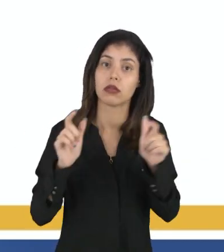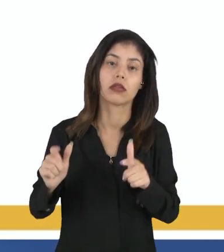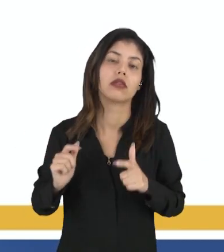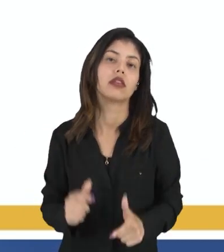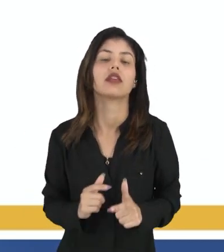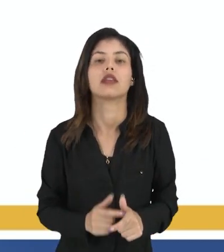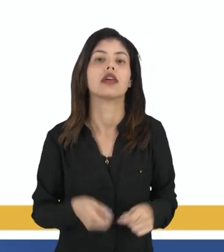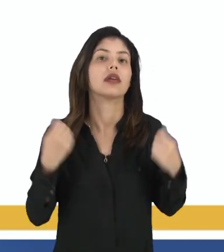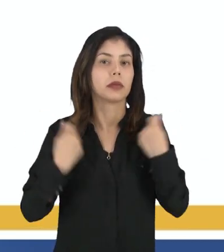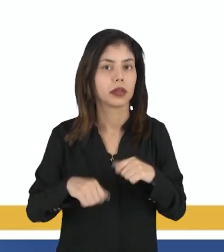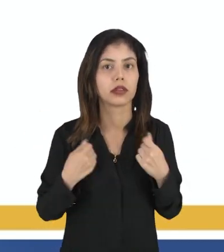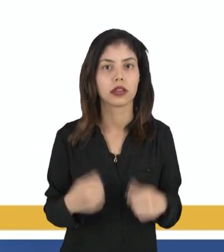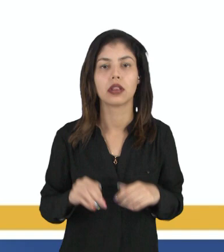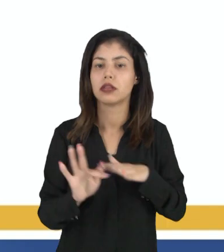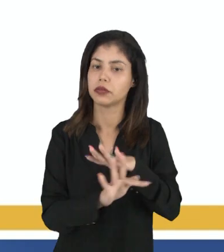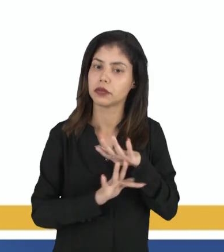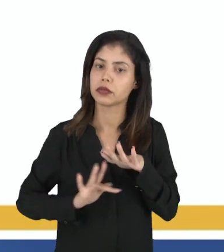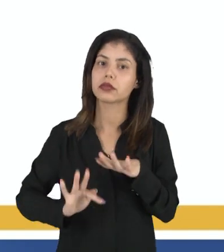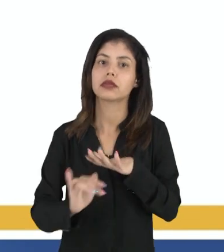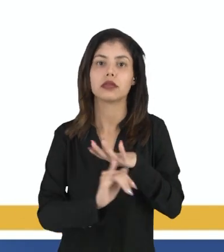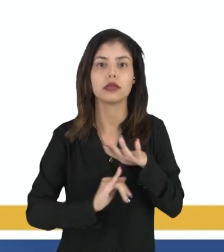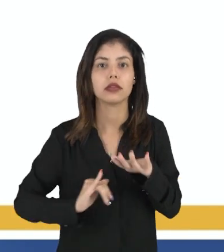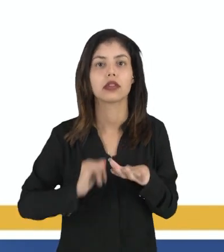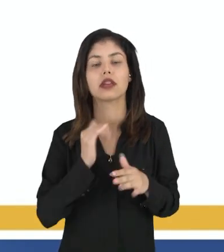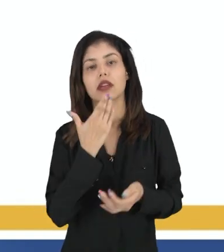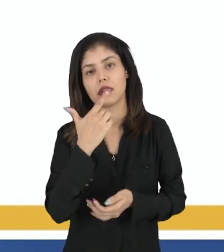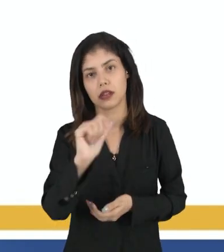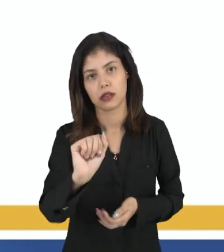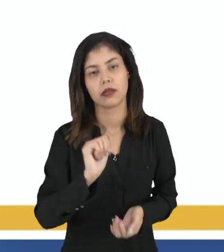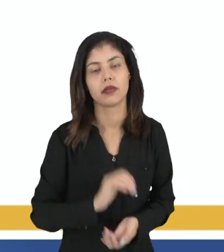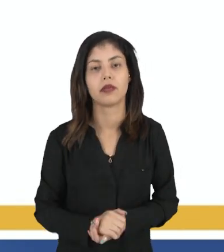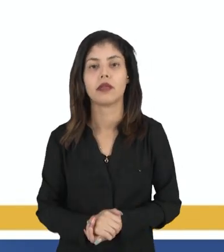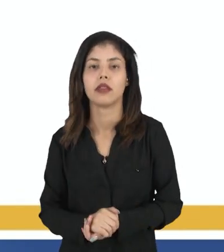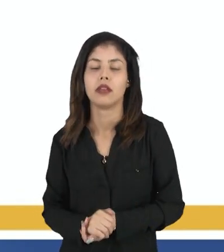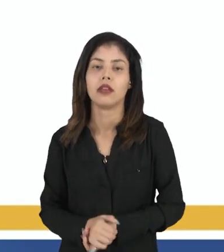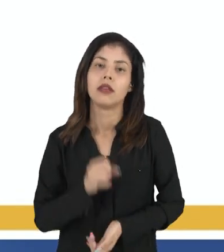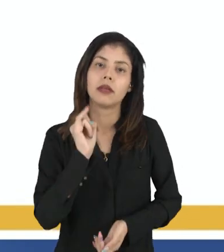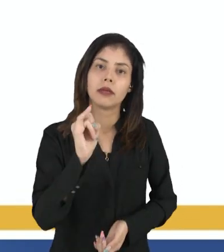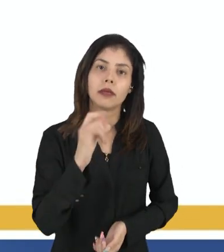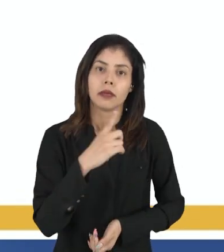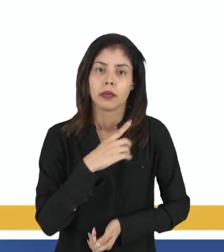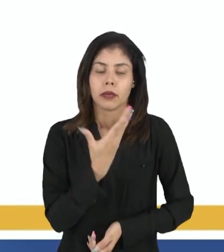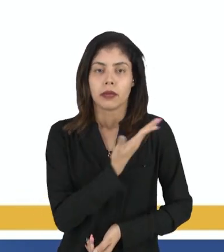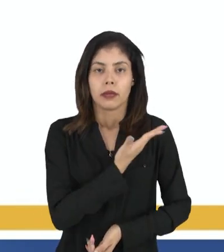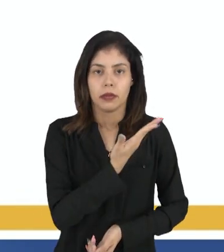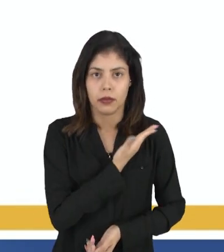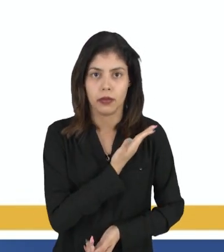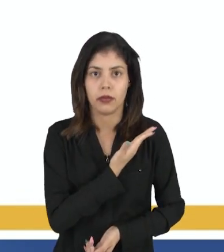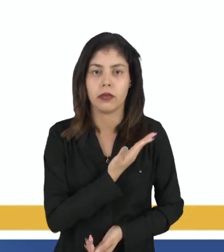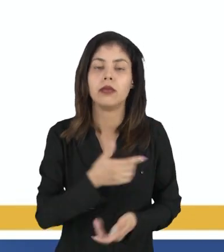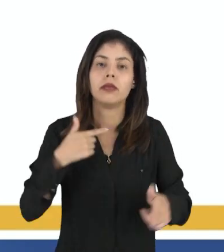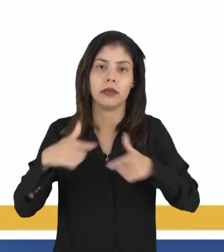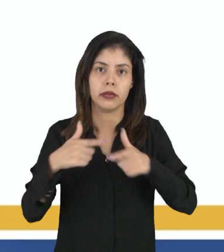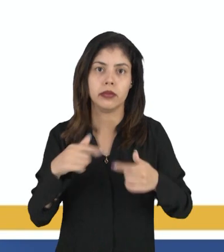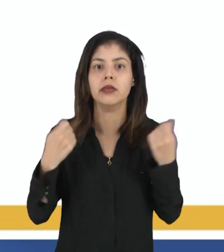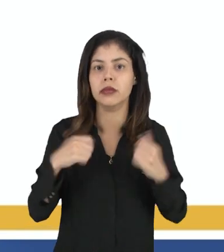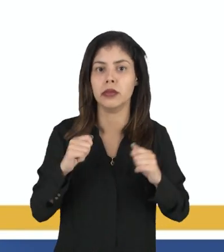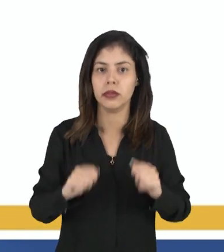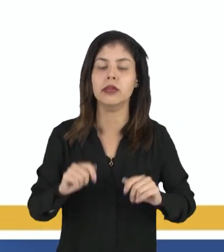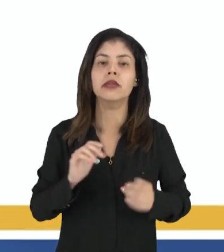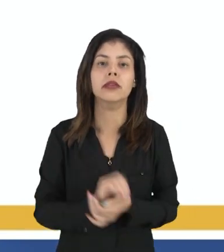ambiente que exigiu a linguagem formal. Se você tem um colega de trabalho, no trabalho, exige